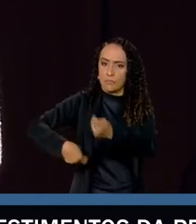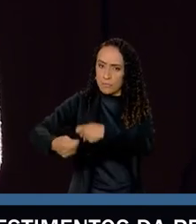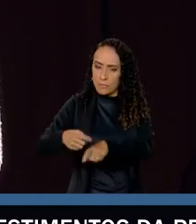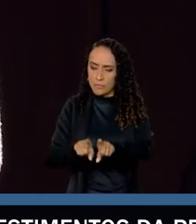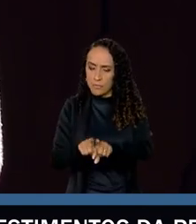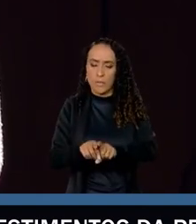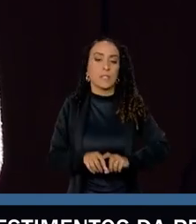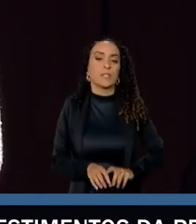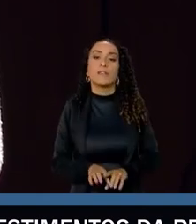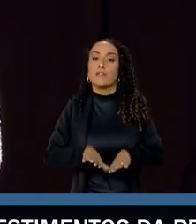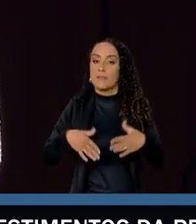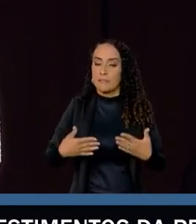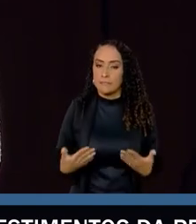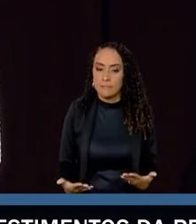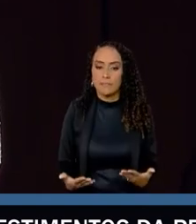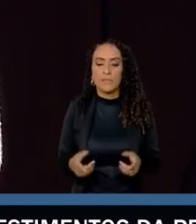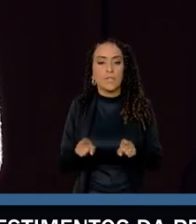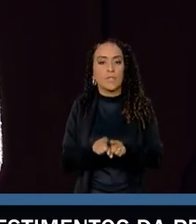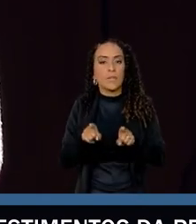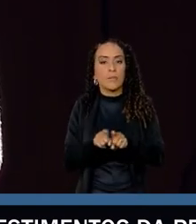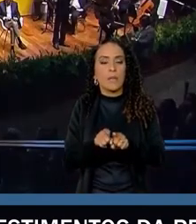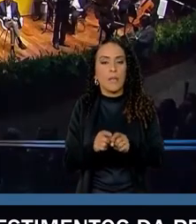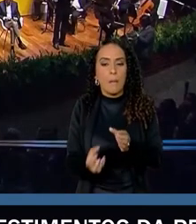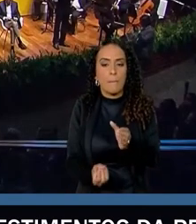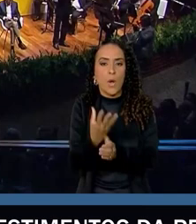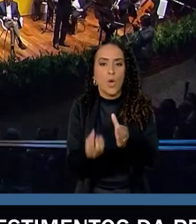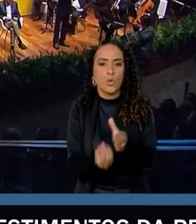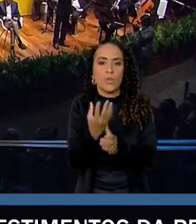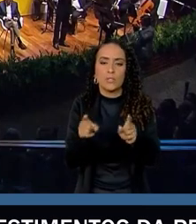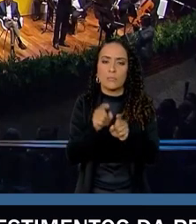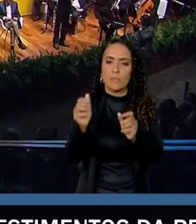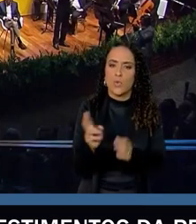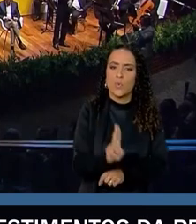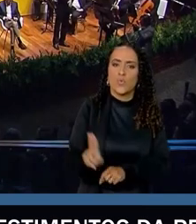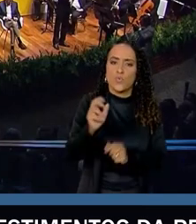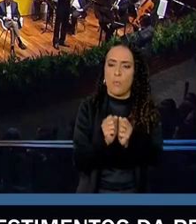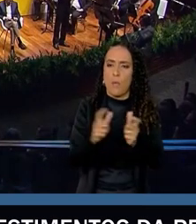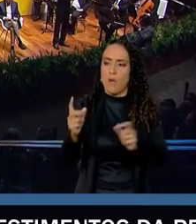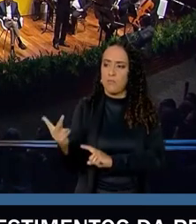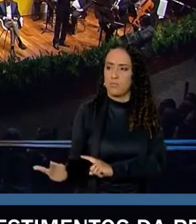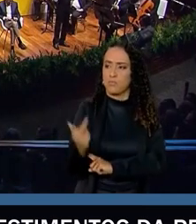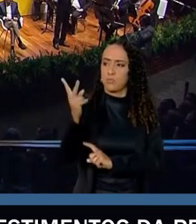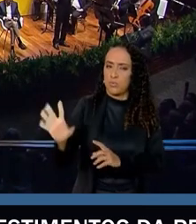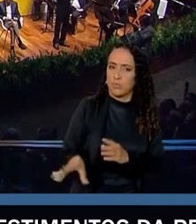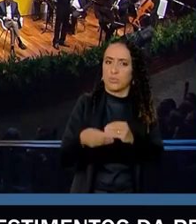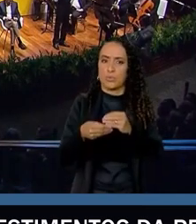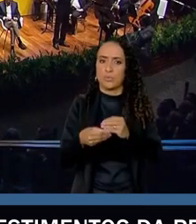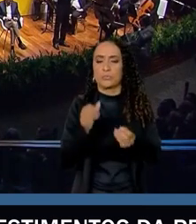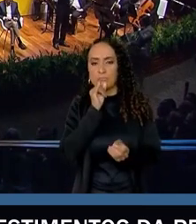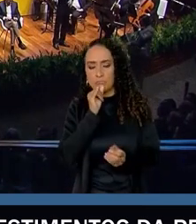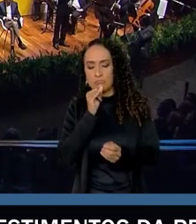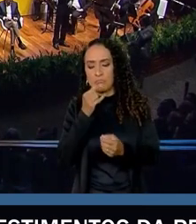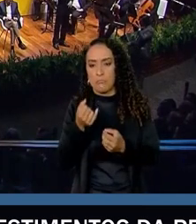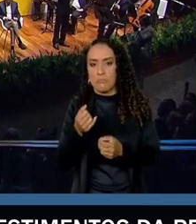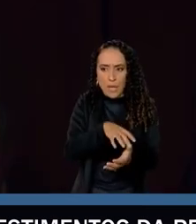um protagonismo maior da estatal na busca por soluções para aumentar a oferta de gás a preços competitivos